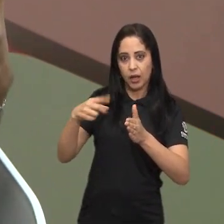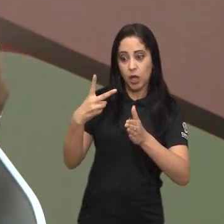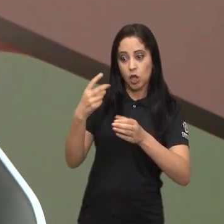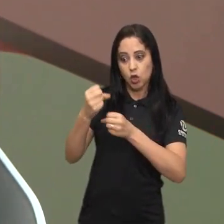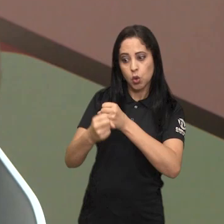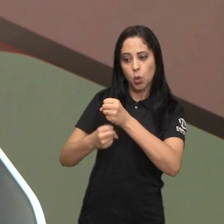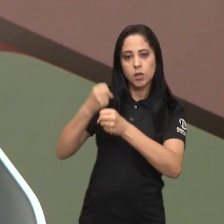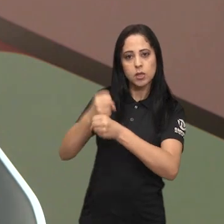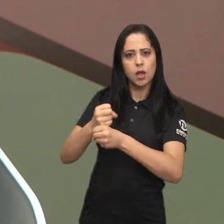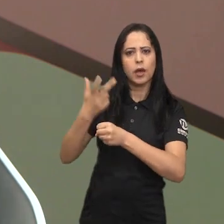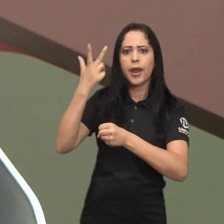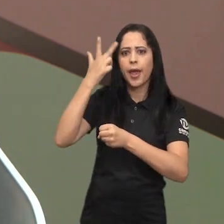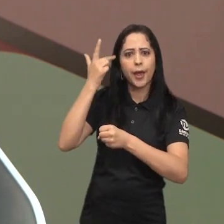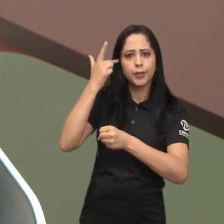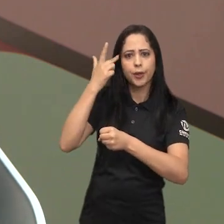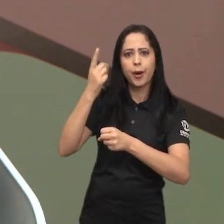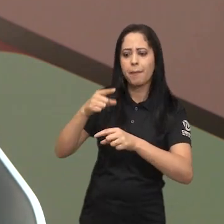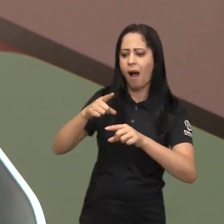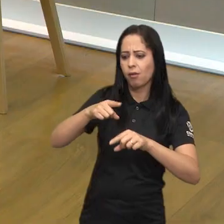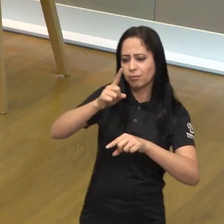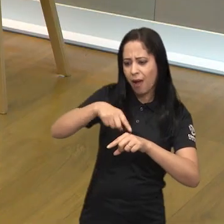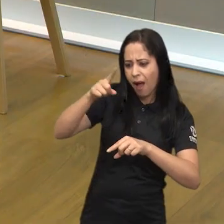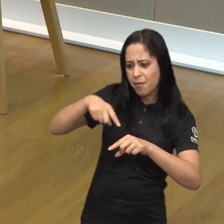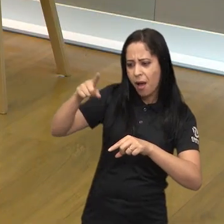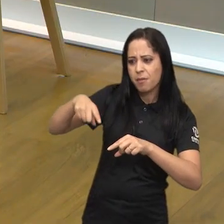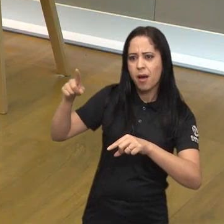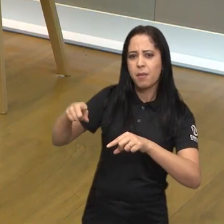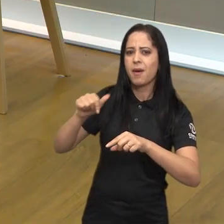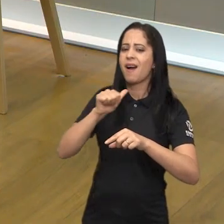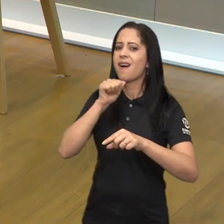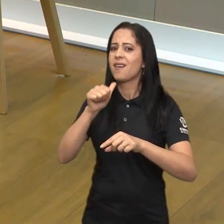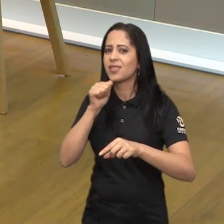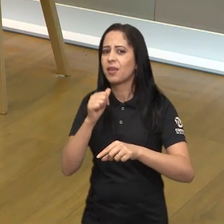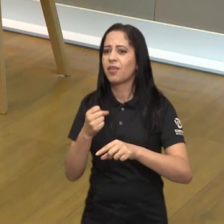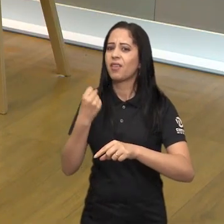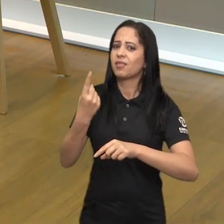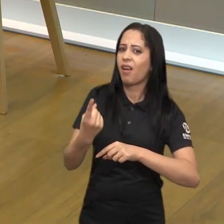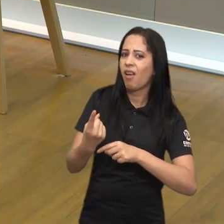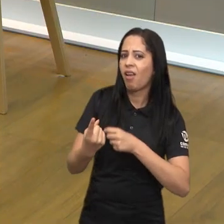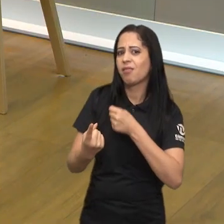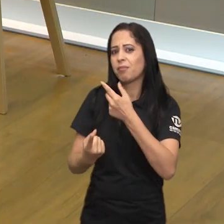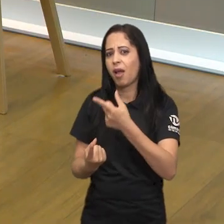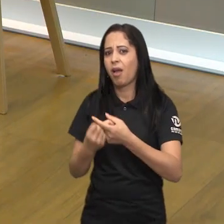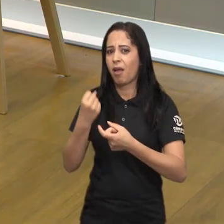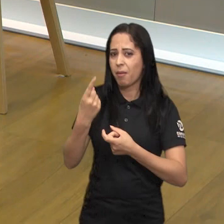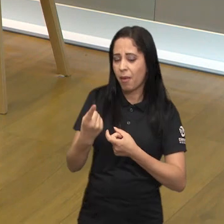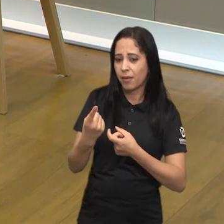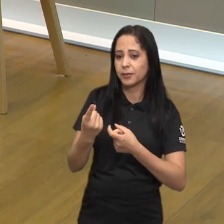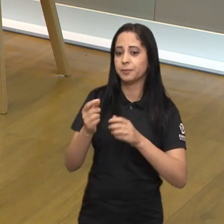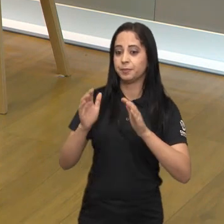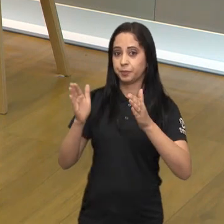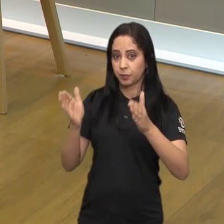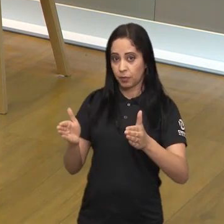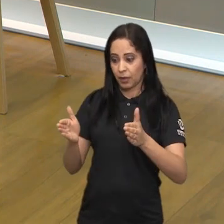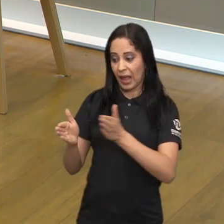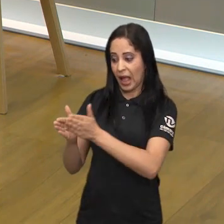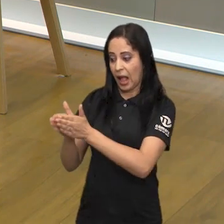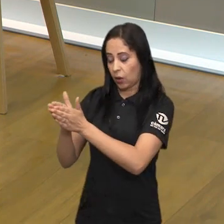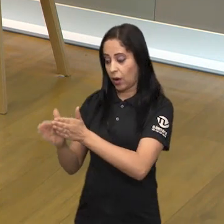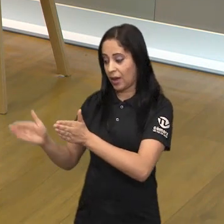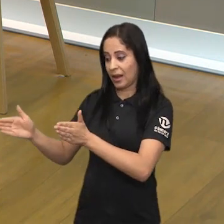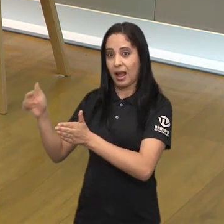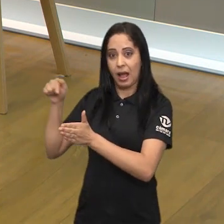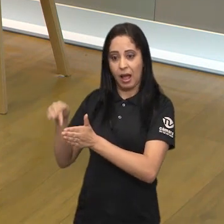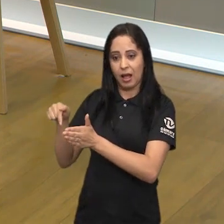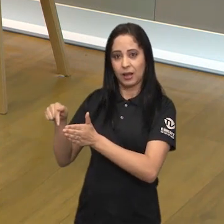hormonal. Agora, no final da transição menopausal, quando a mulher está entrando na menopausa, isso pode acontecer